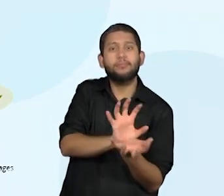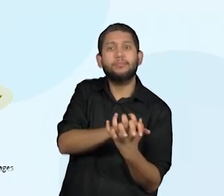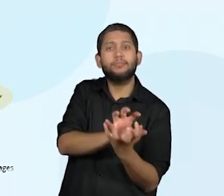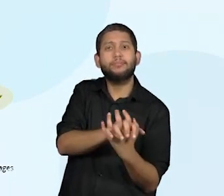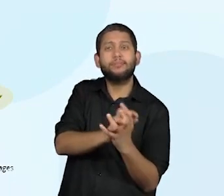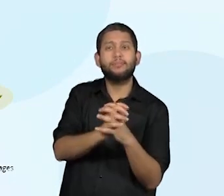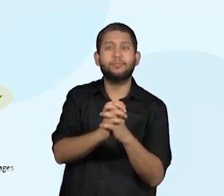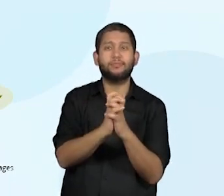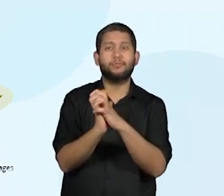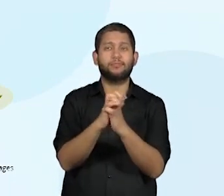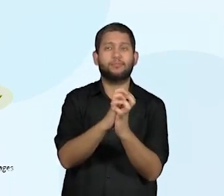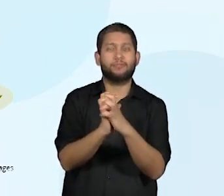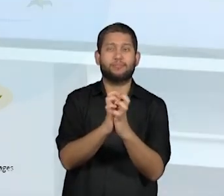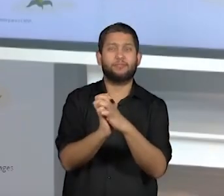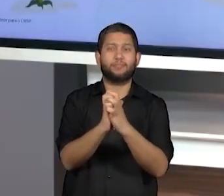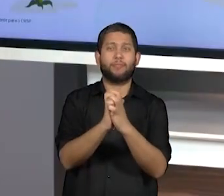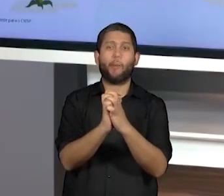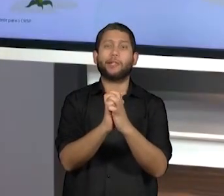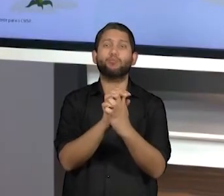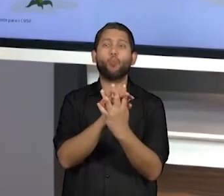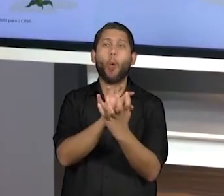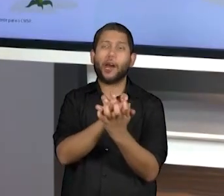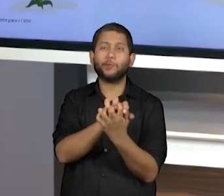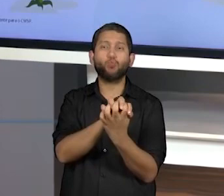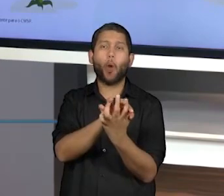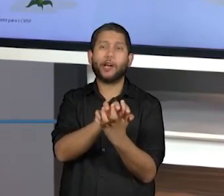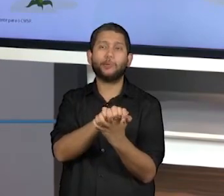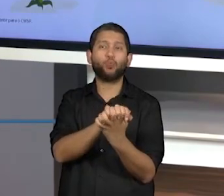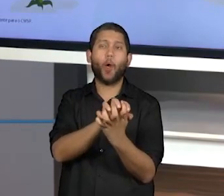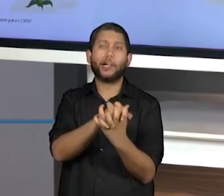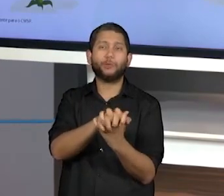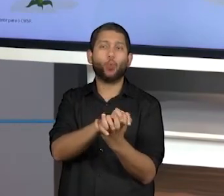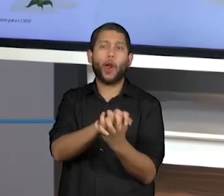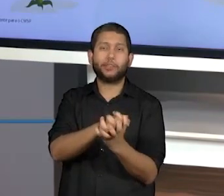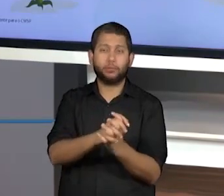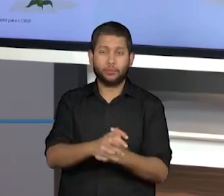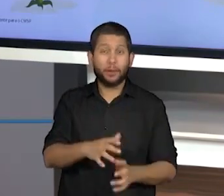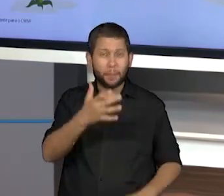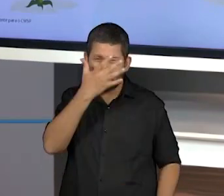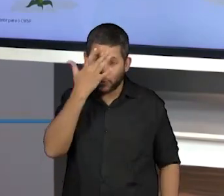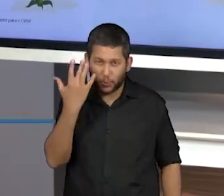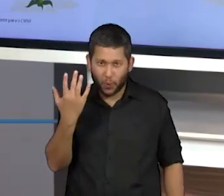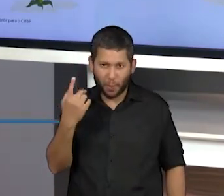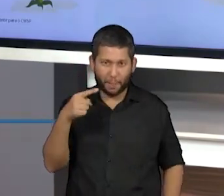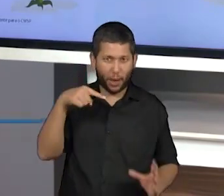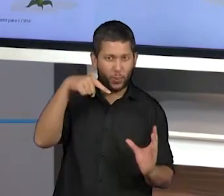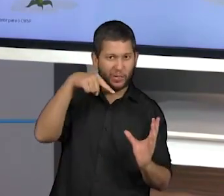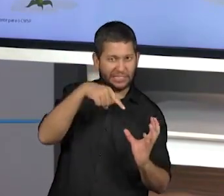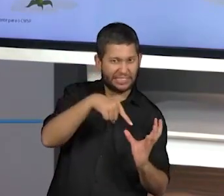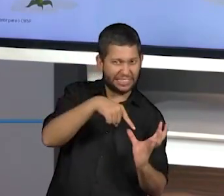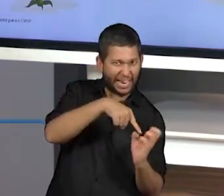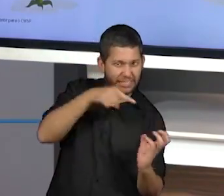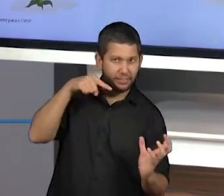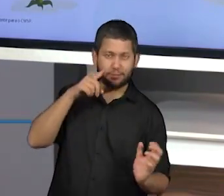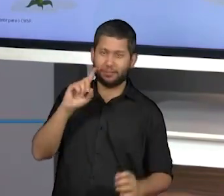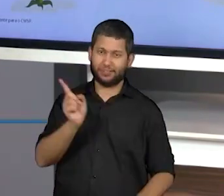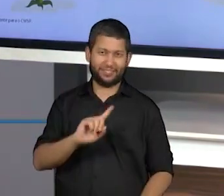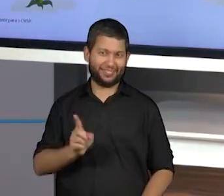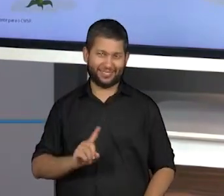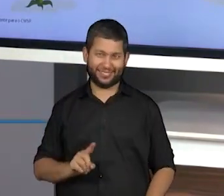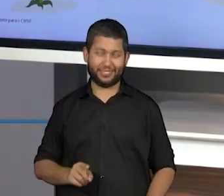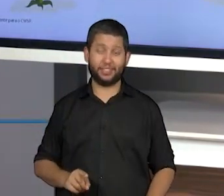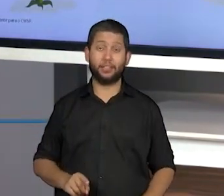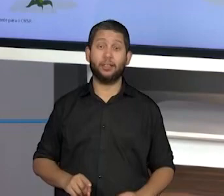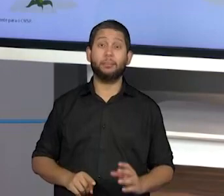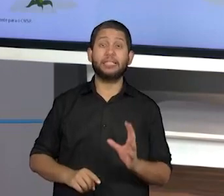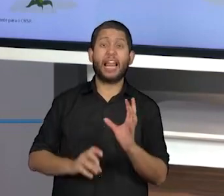plantas carnívoras, tá bom? Mas elas não mordem não, se a gente colocar o dedo lá. Elas fazem um